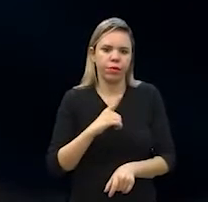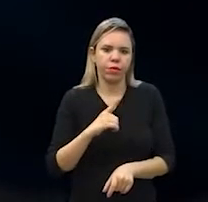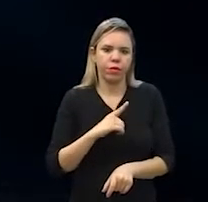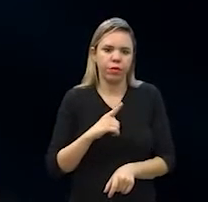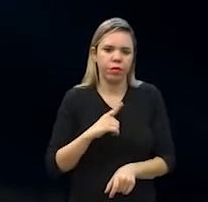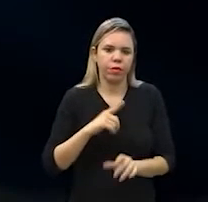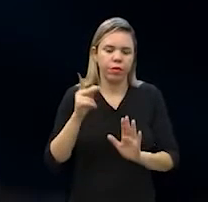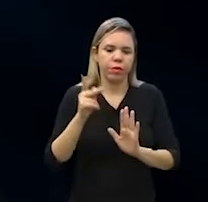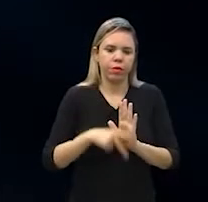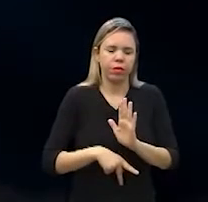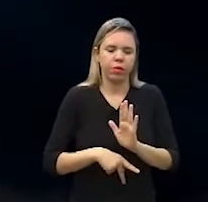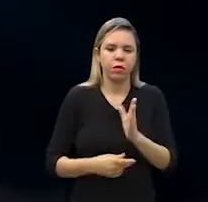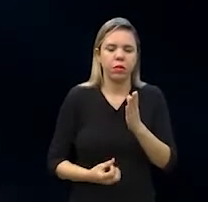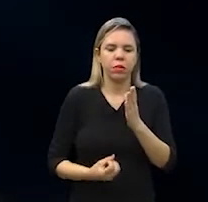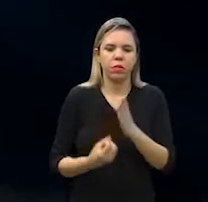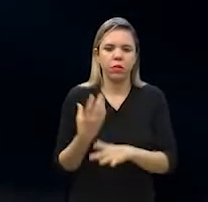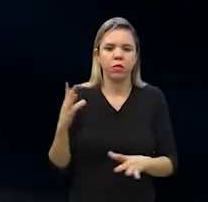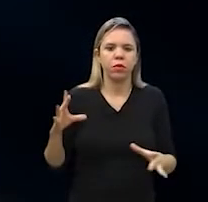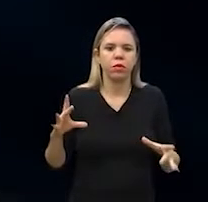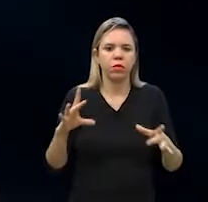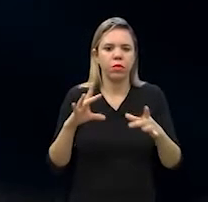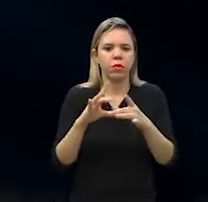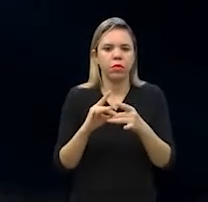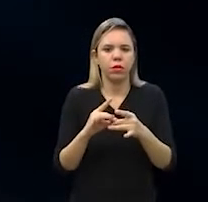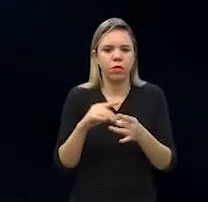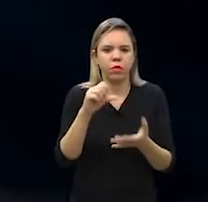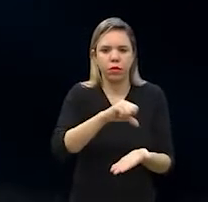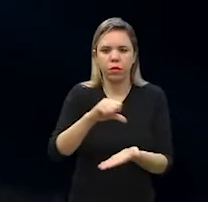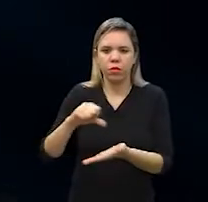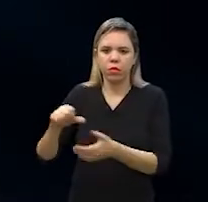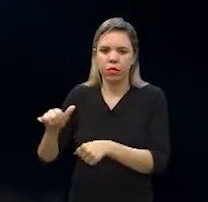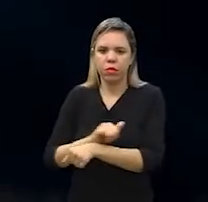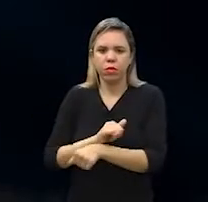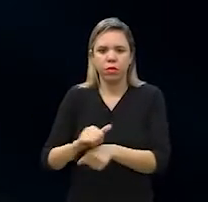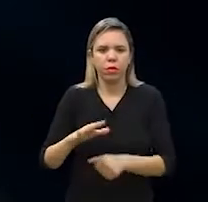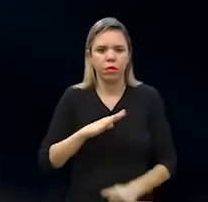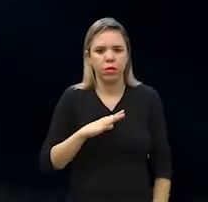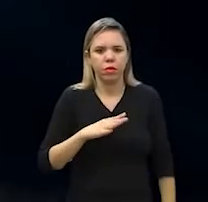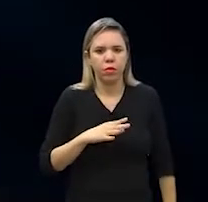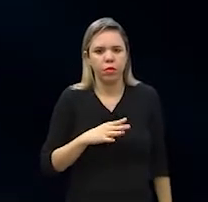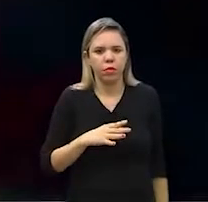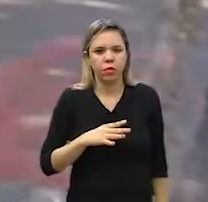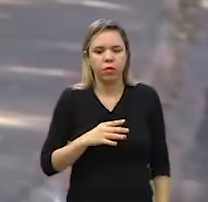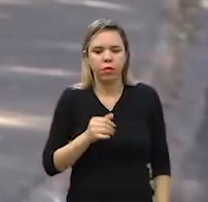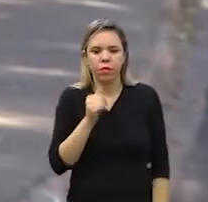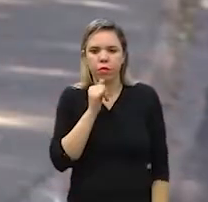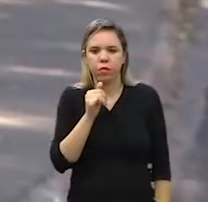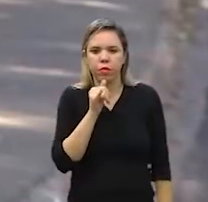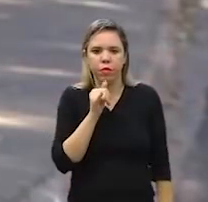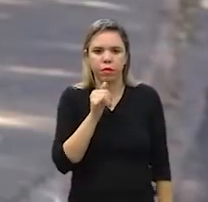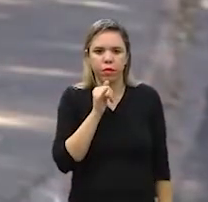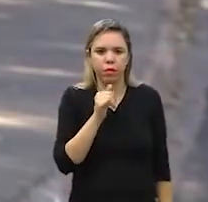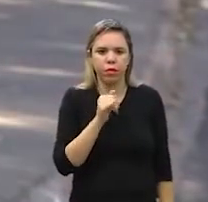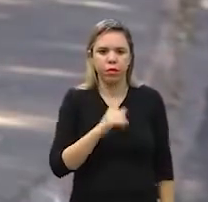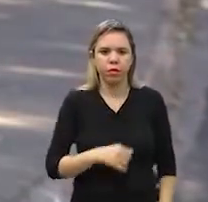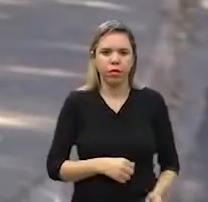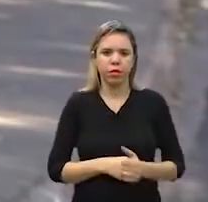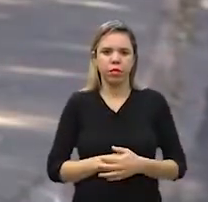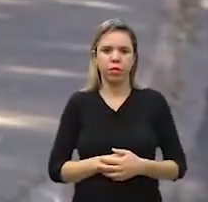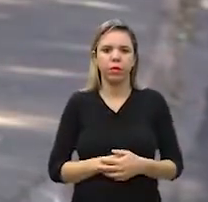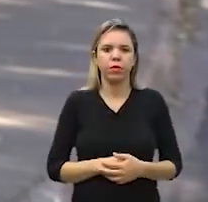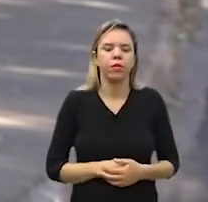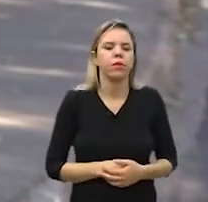outras já existentes o projeto vai criar conexões entre pontos estratégicos da cidade Vamos dar um exemplo tá